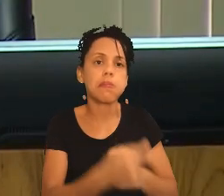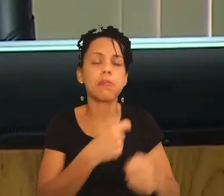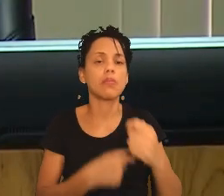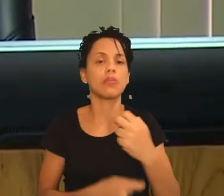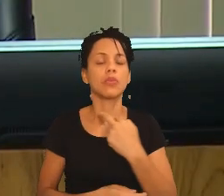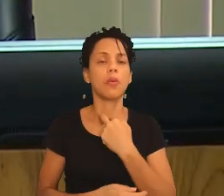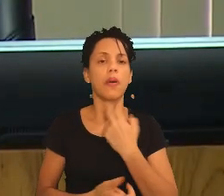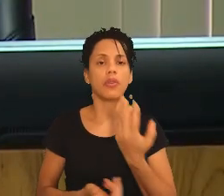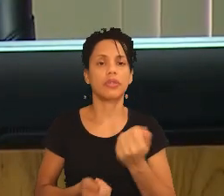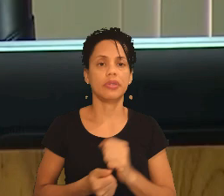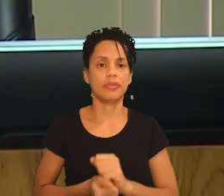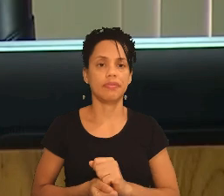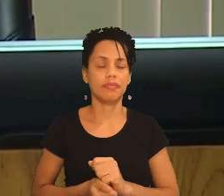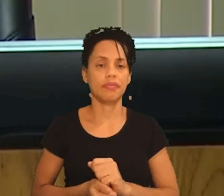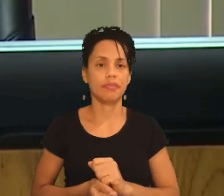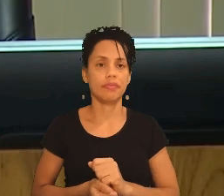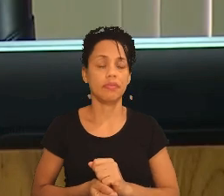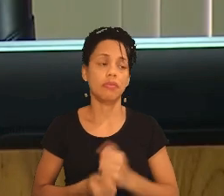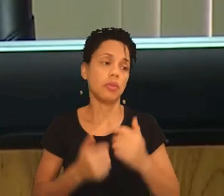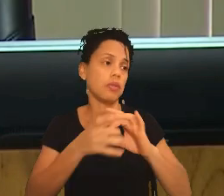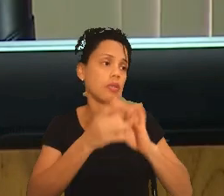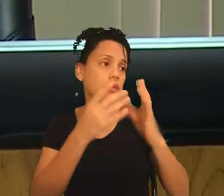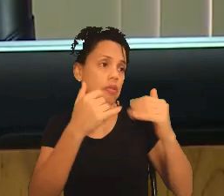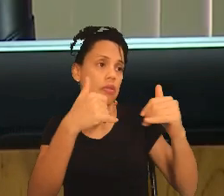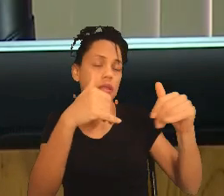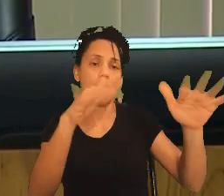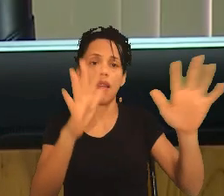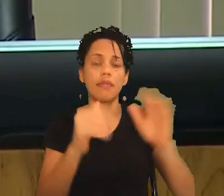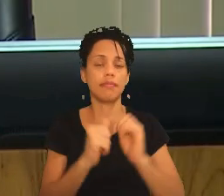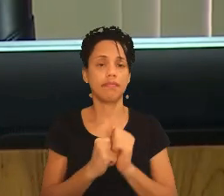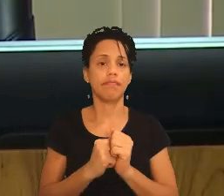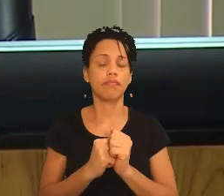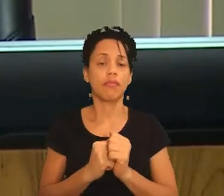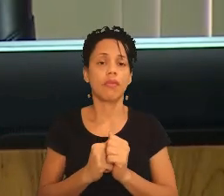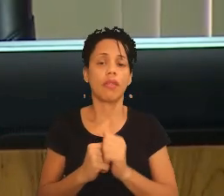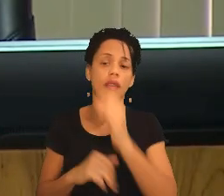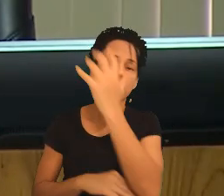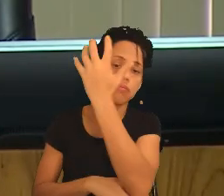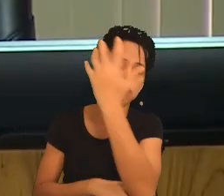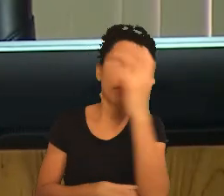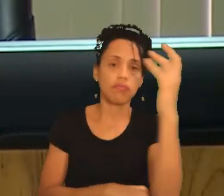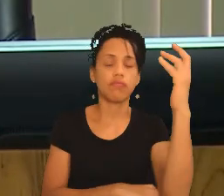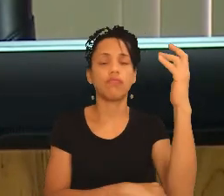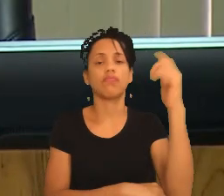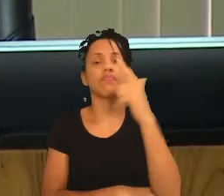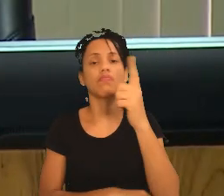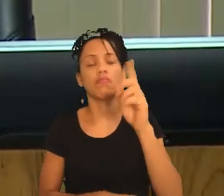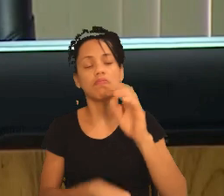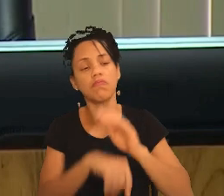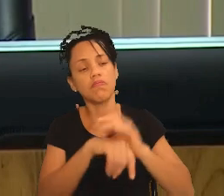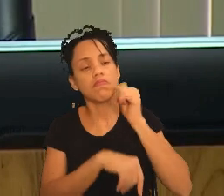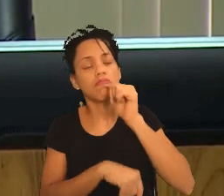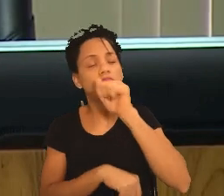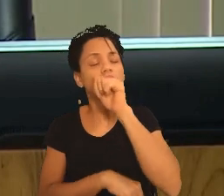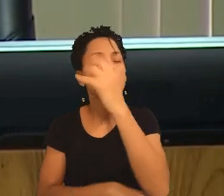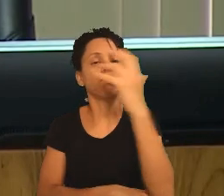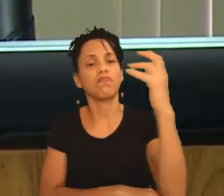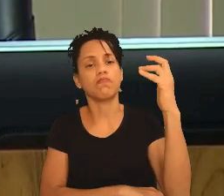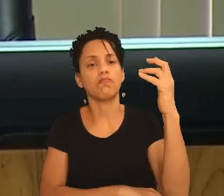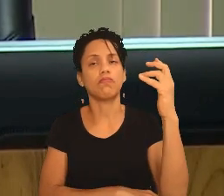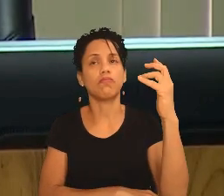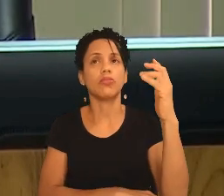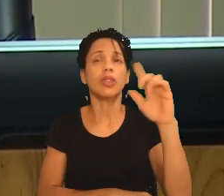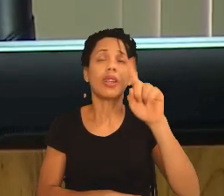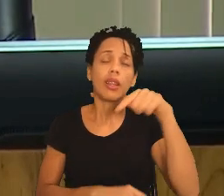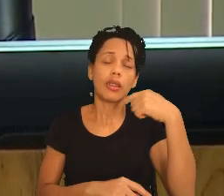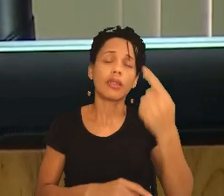nadar, a batizar as crianças, né? E estamos lá à mercê